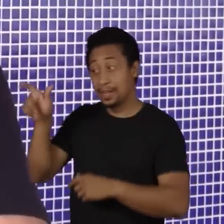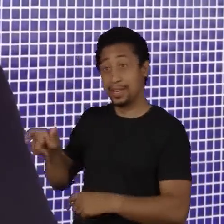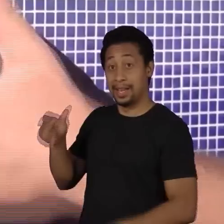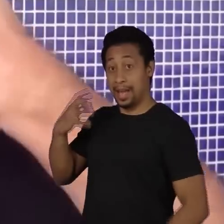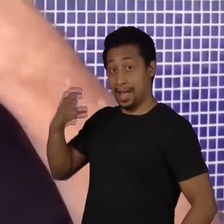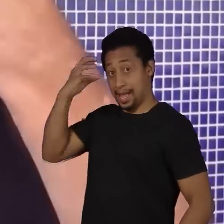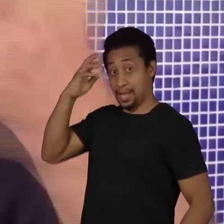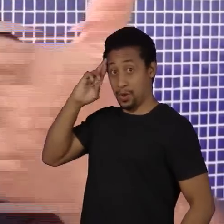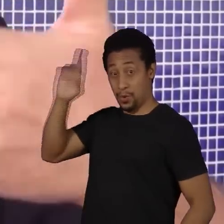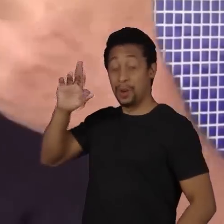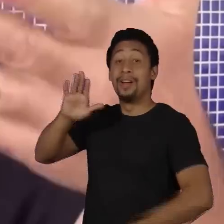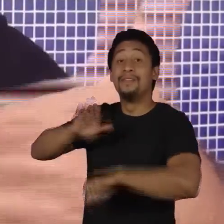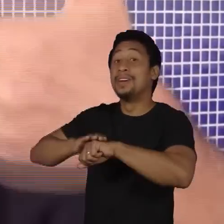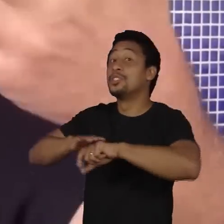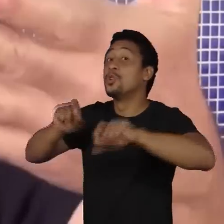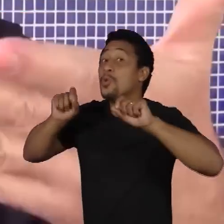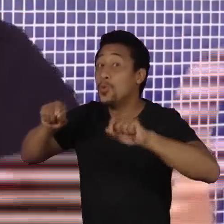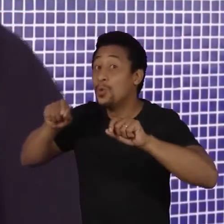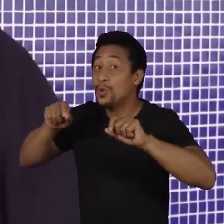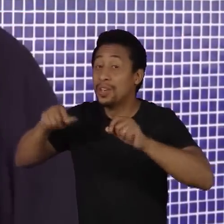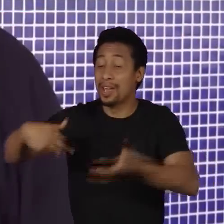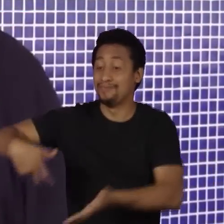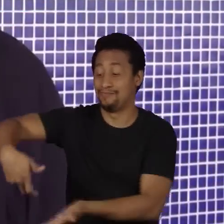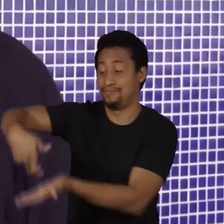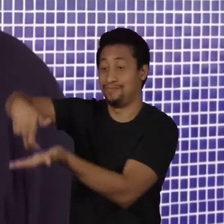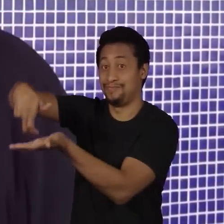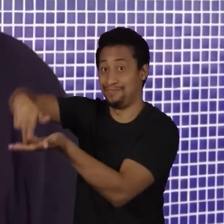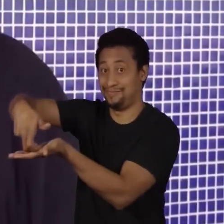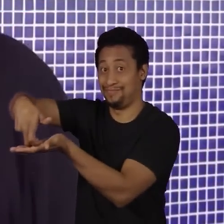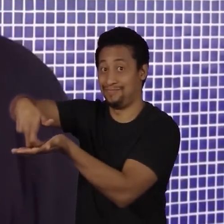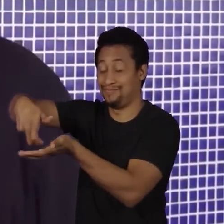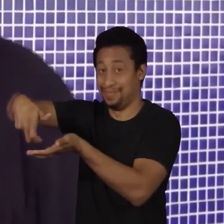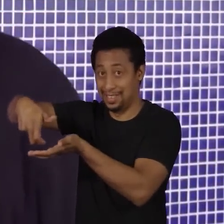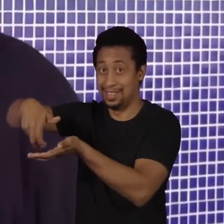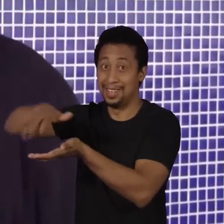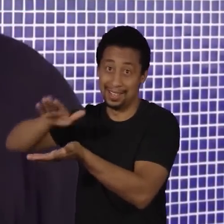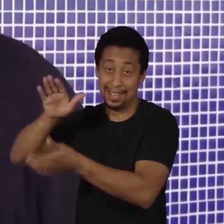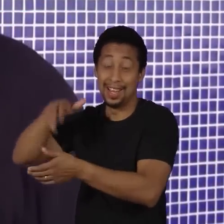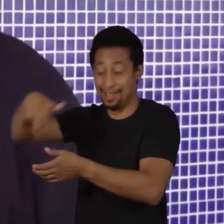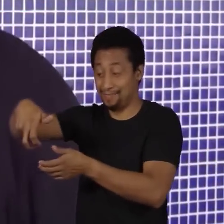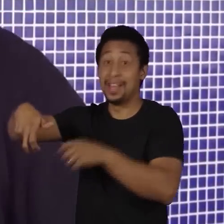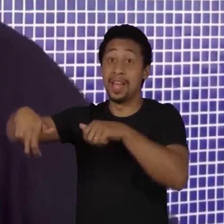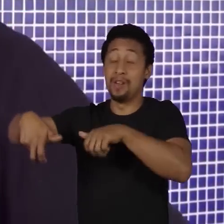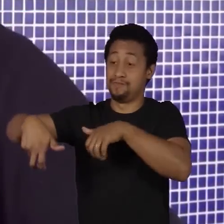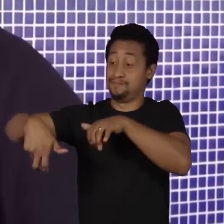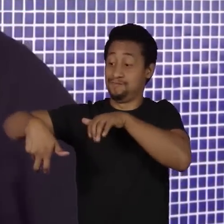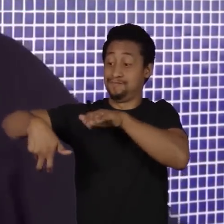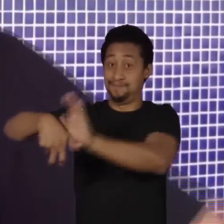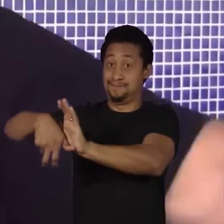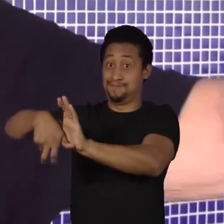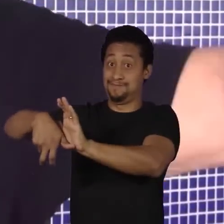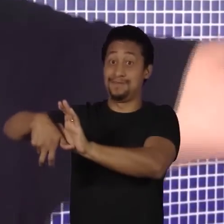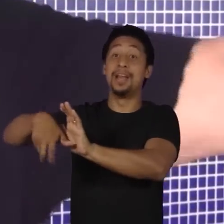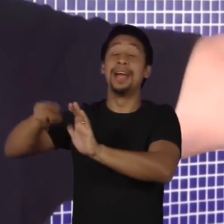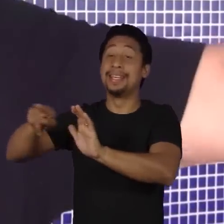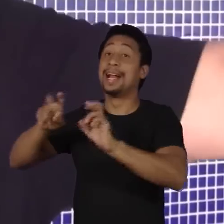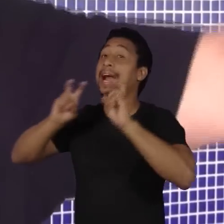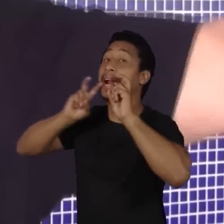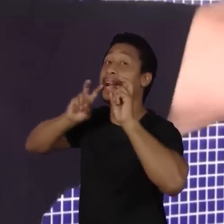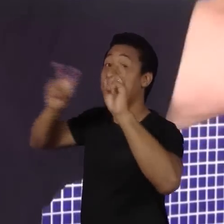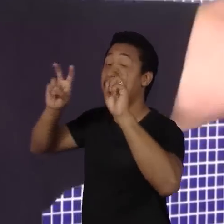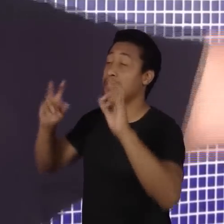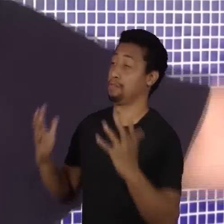quatro, eu como Ramon el Cafetón a enrabava, e enquanto eu a enrabava, ela gritava: viva o